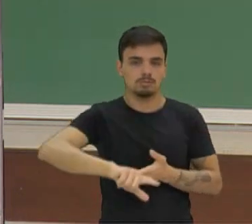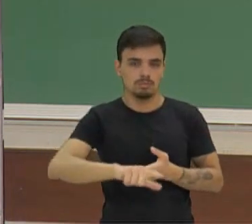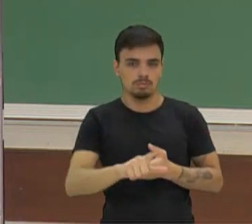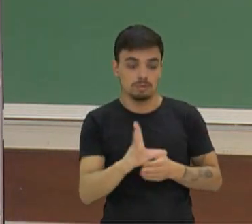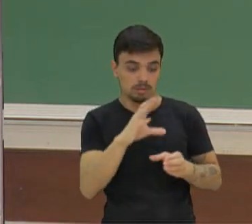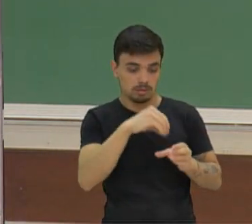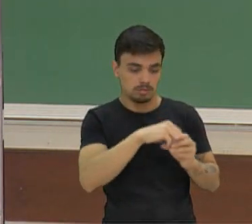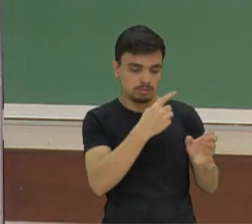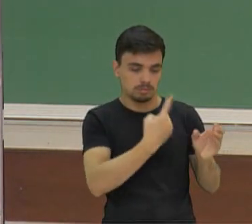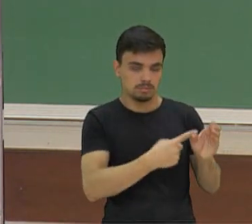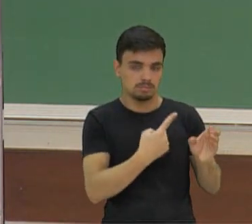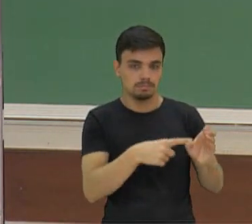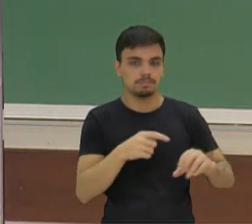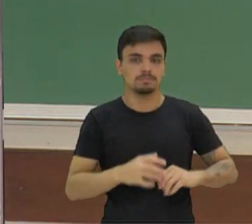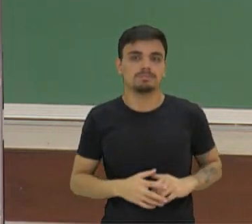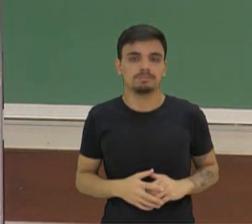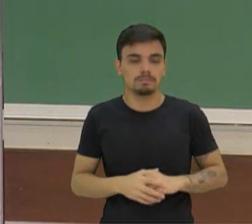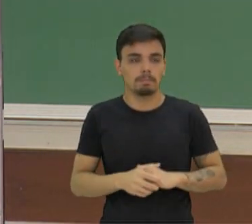cidades.